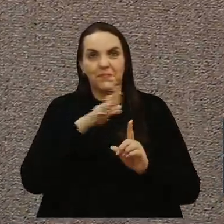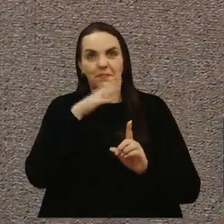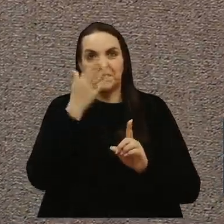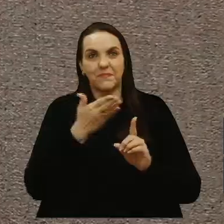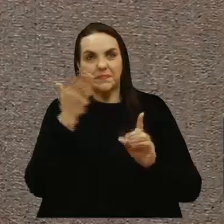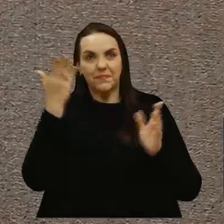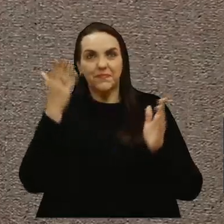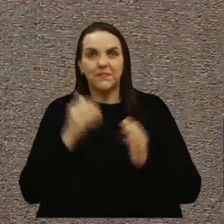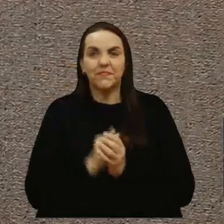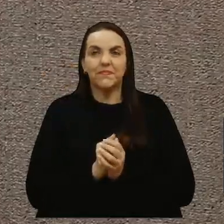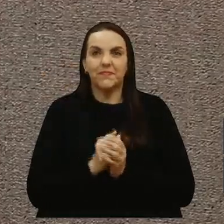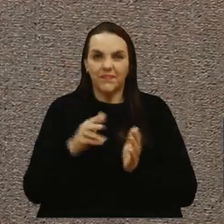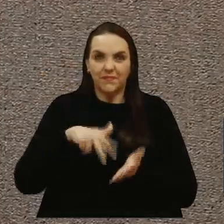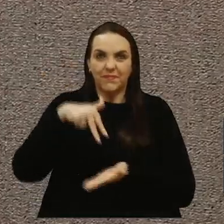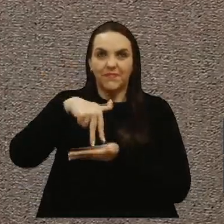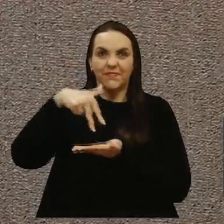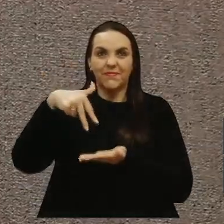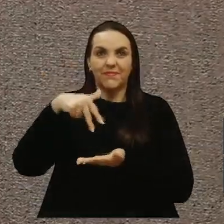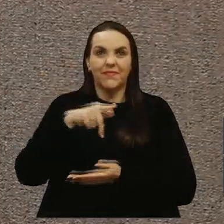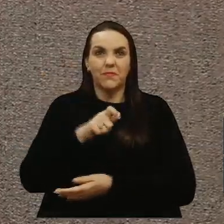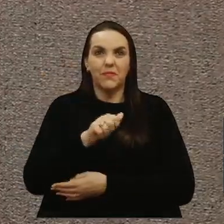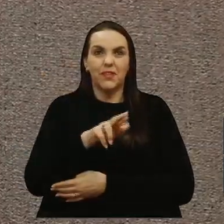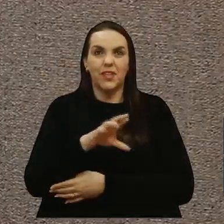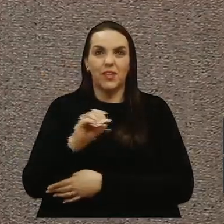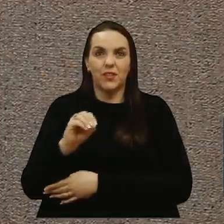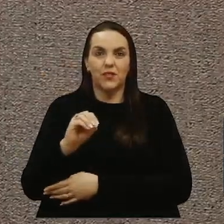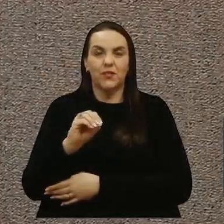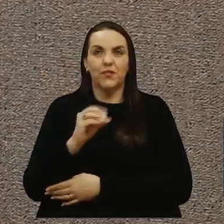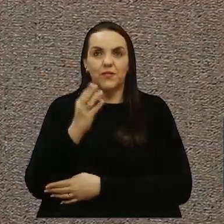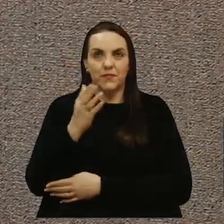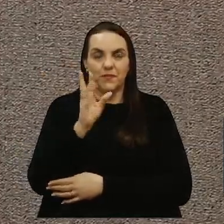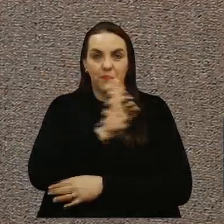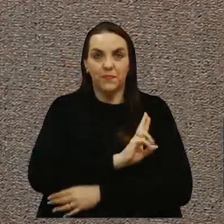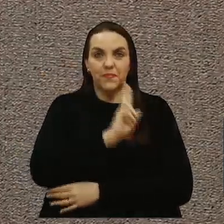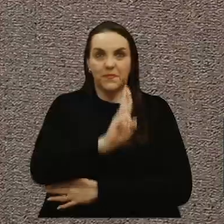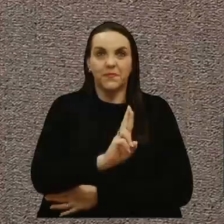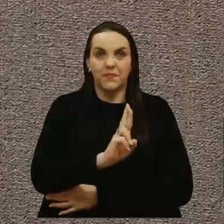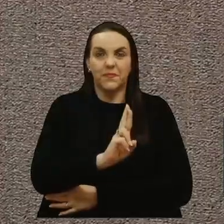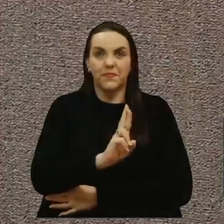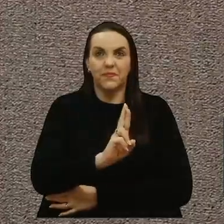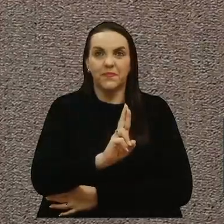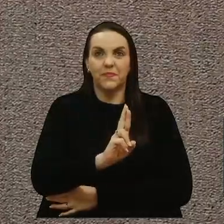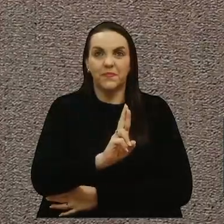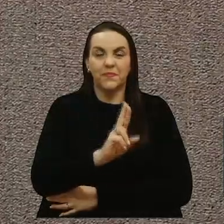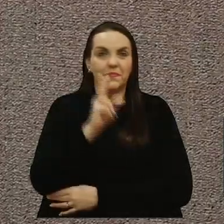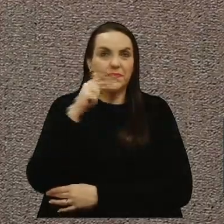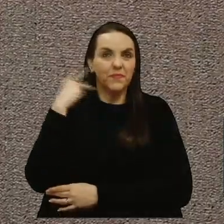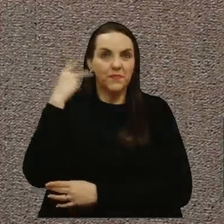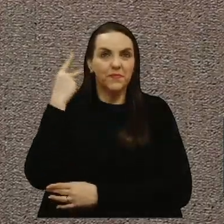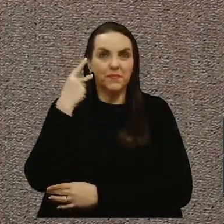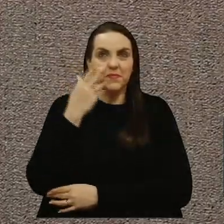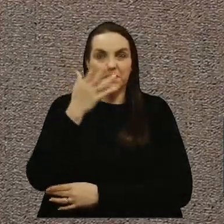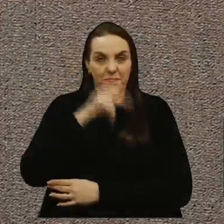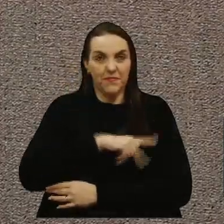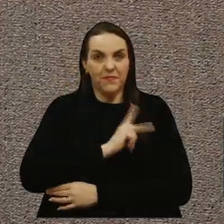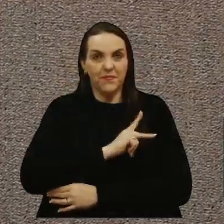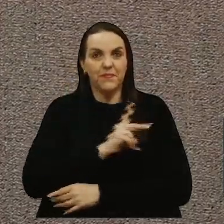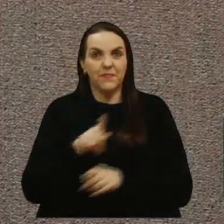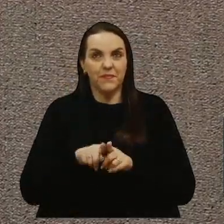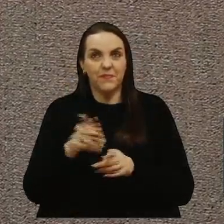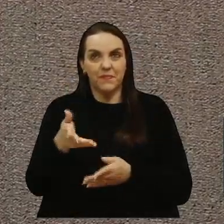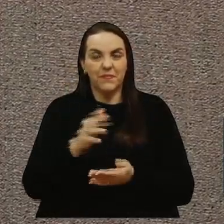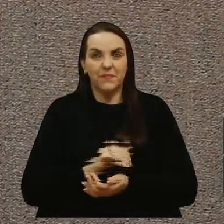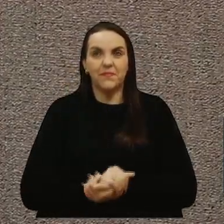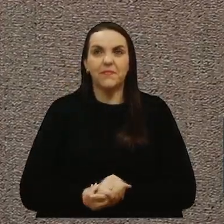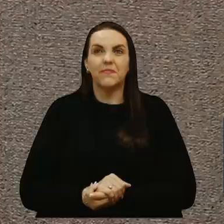tanto, Pedro, levanta Pedro, Pedro Cuba, o nosso representante, o vereador Pedro Rodrigues levantou também aqui,